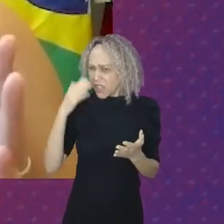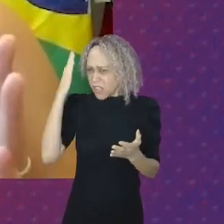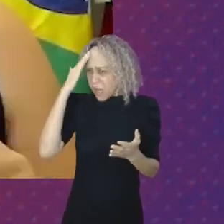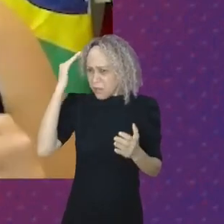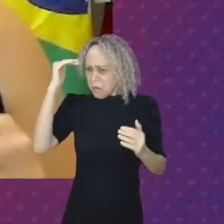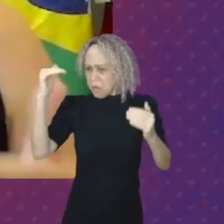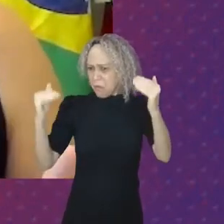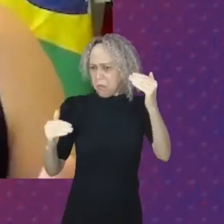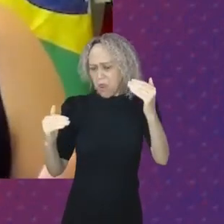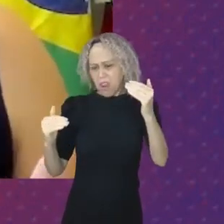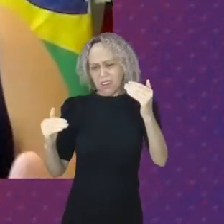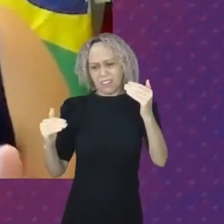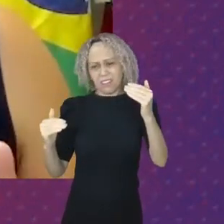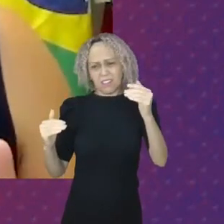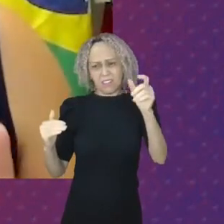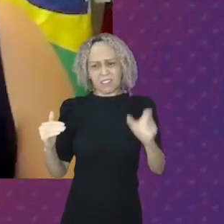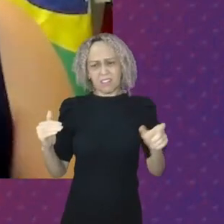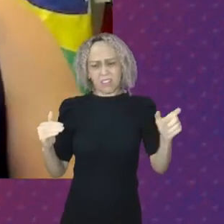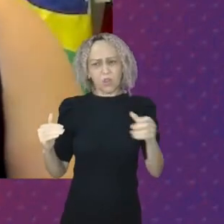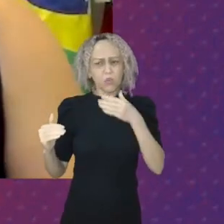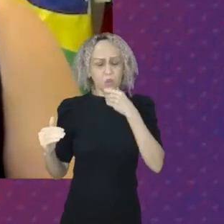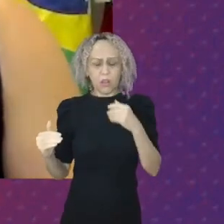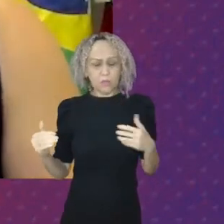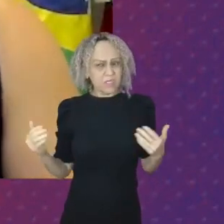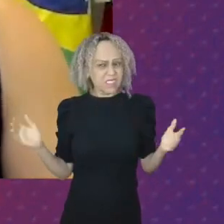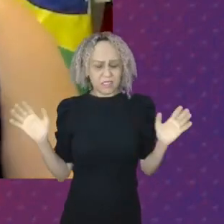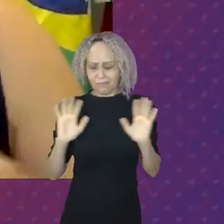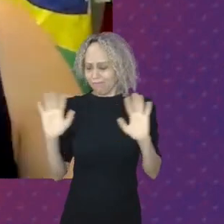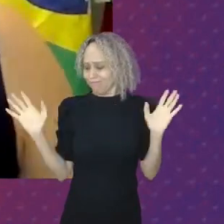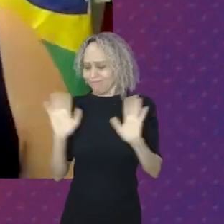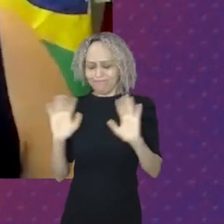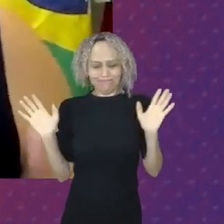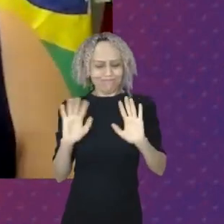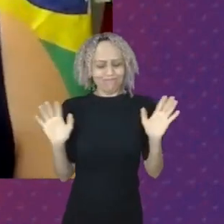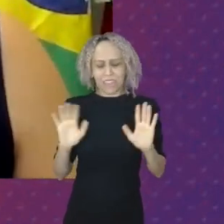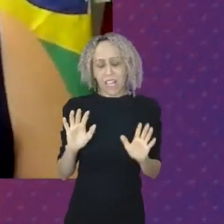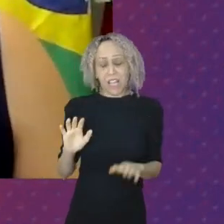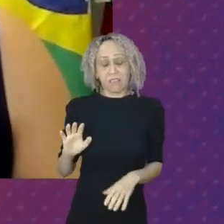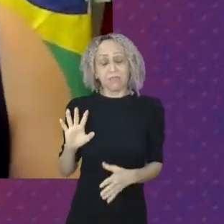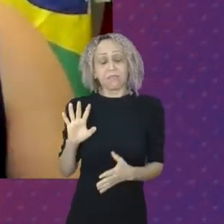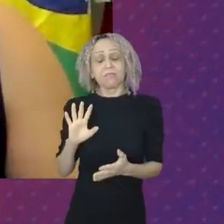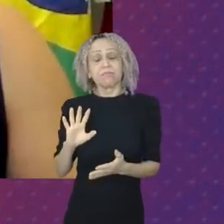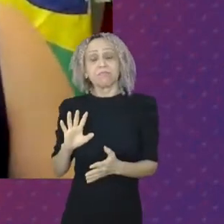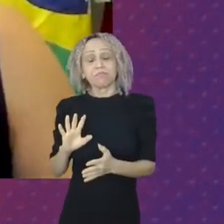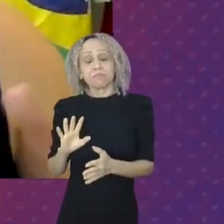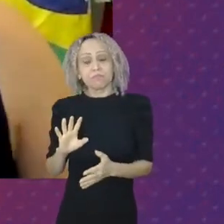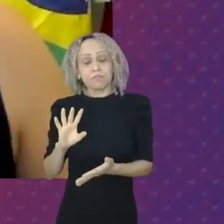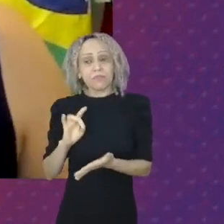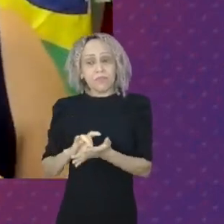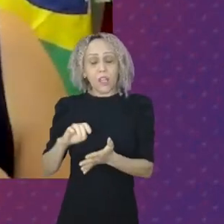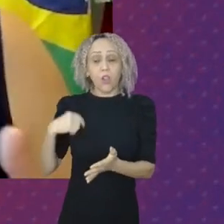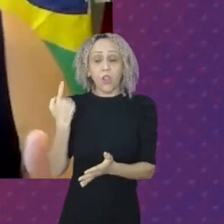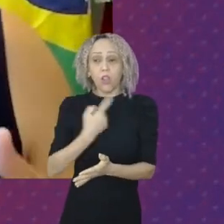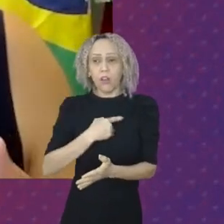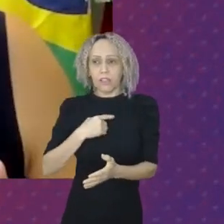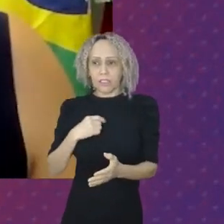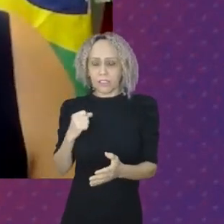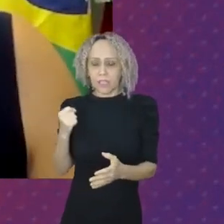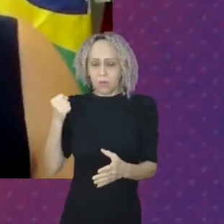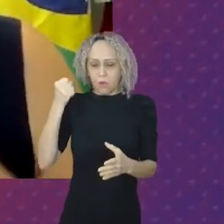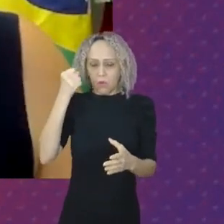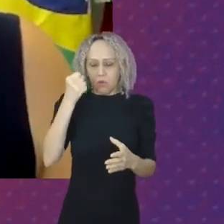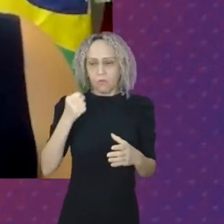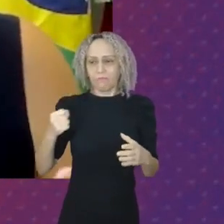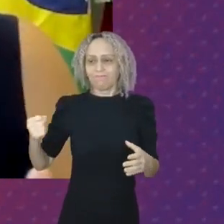o que acontece é que o fato de nós ocuparmos na sociedade um lugar muito